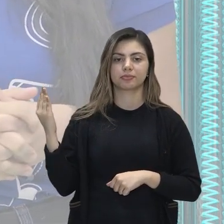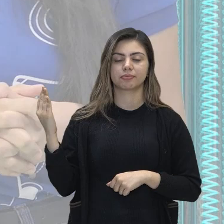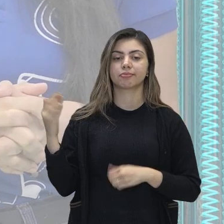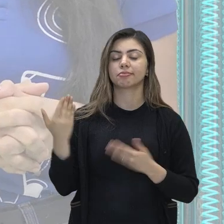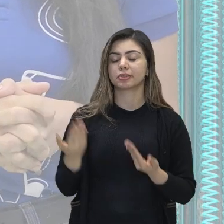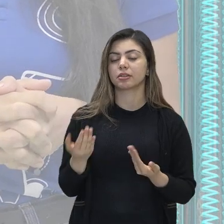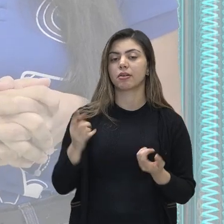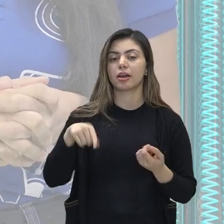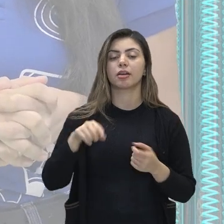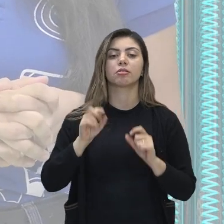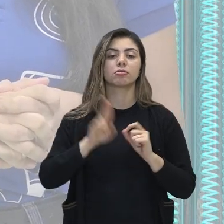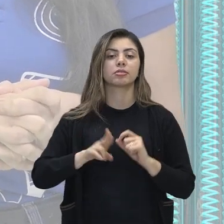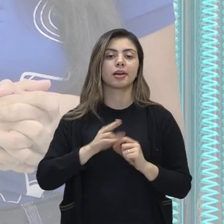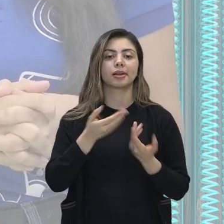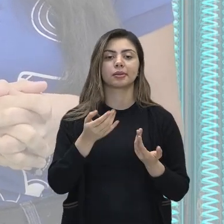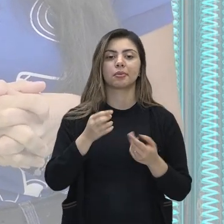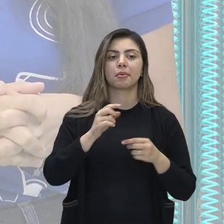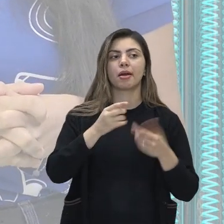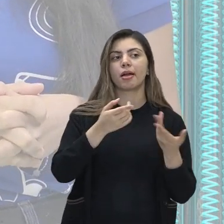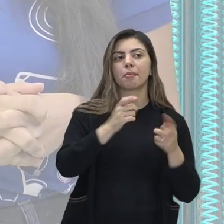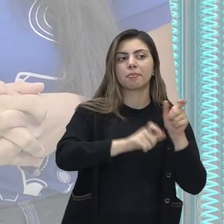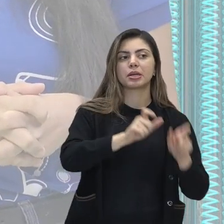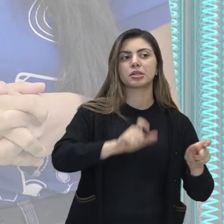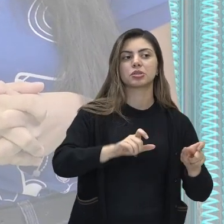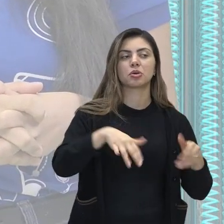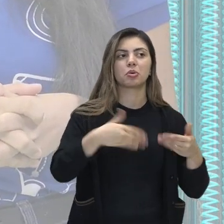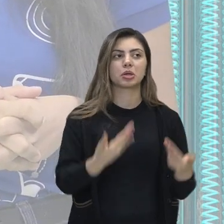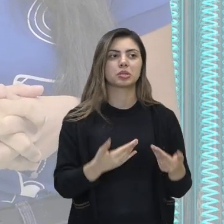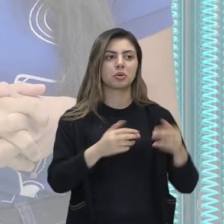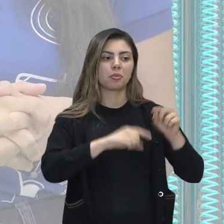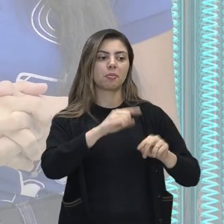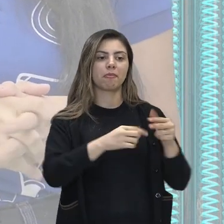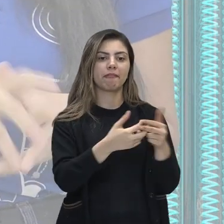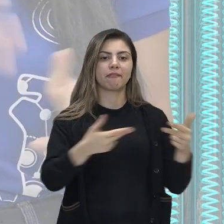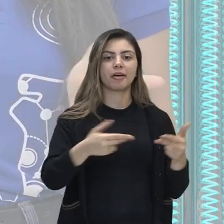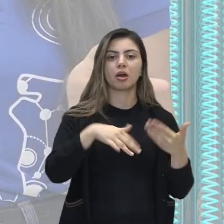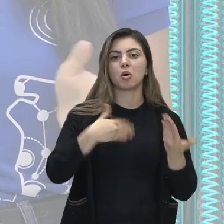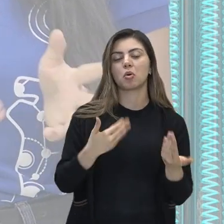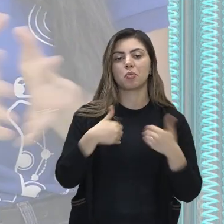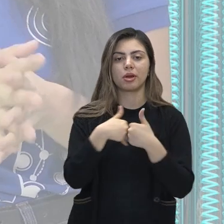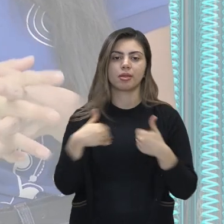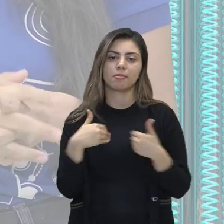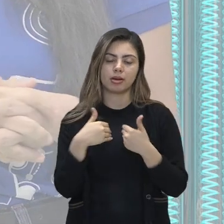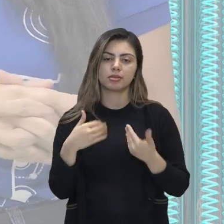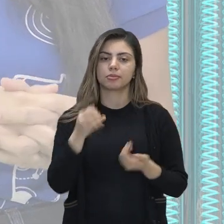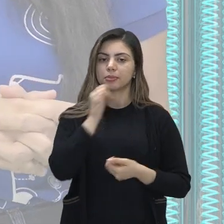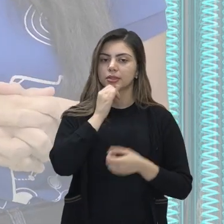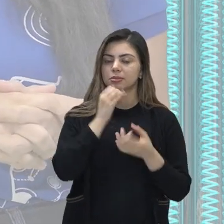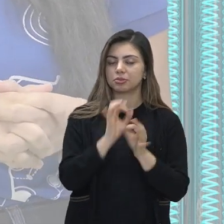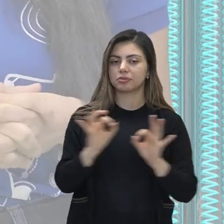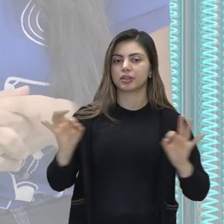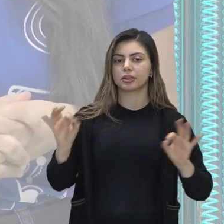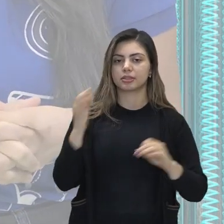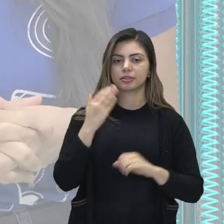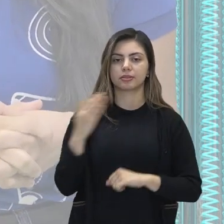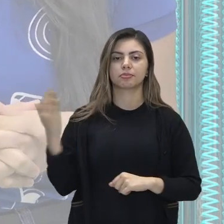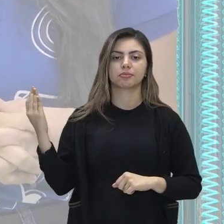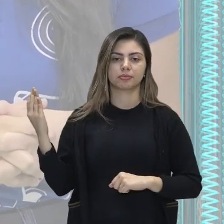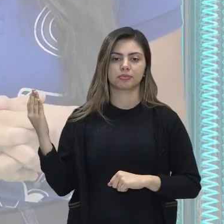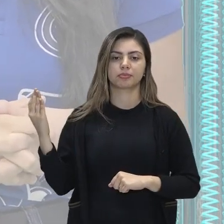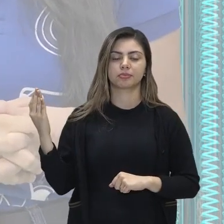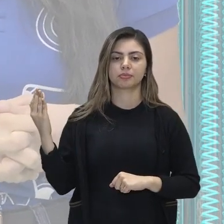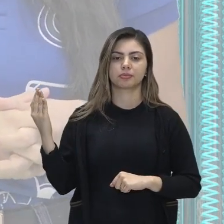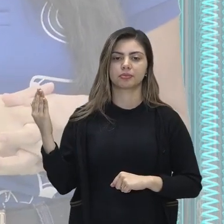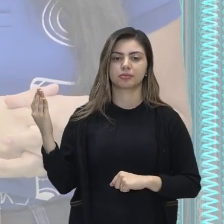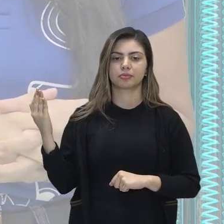usado para pessoas, coisas ou animais, ok? Ele tem um exemplo aqui. The movie that we